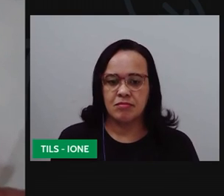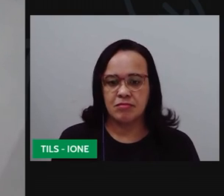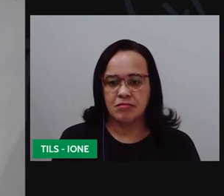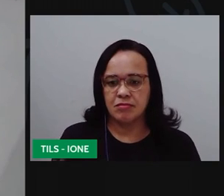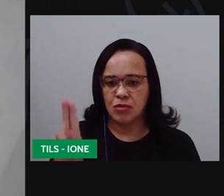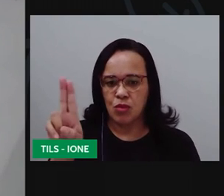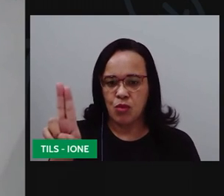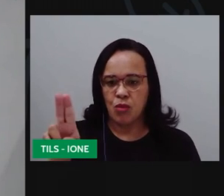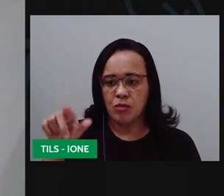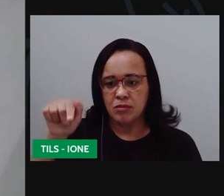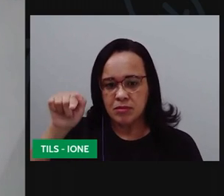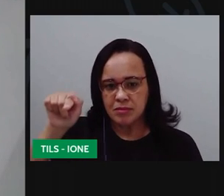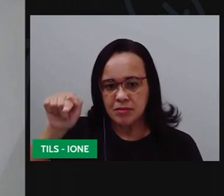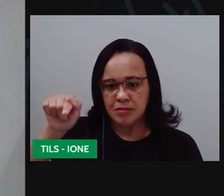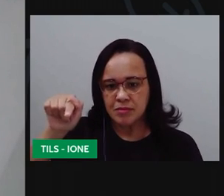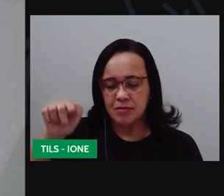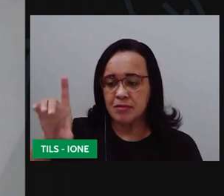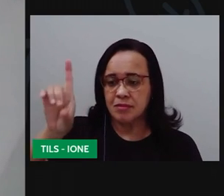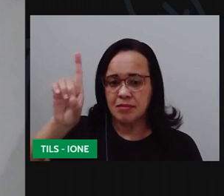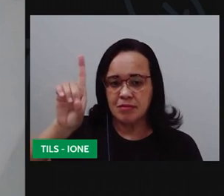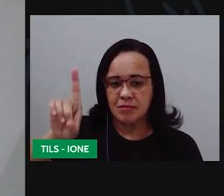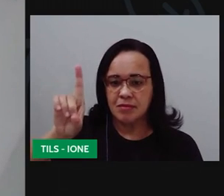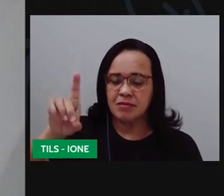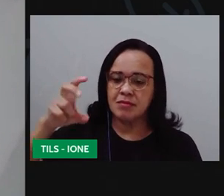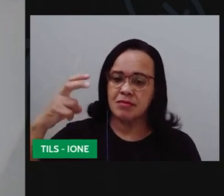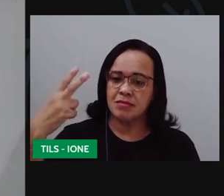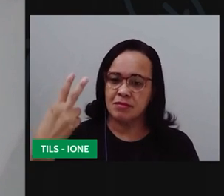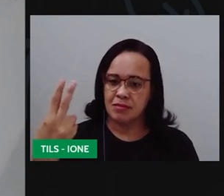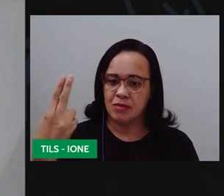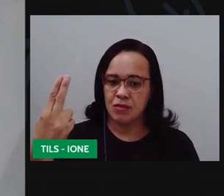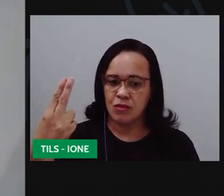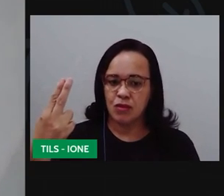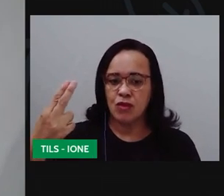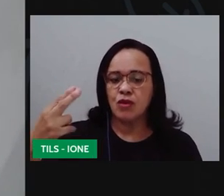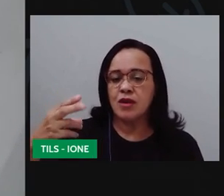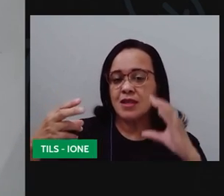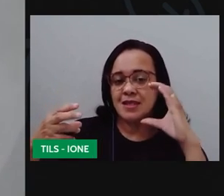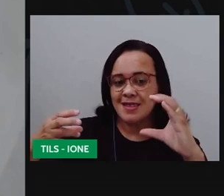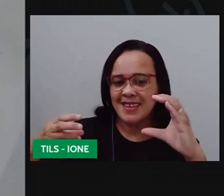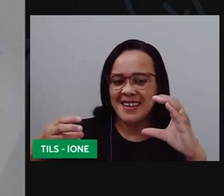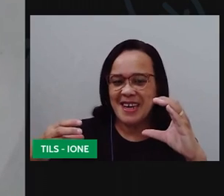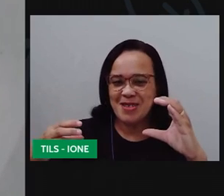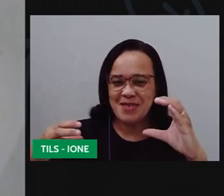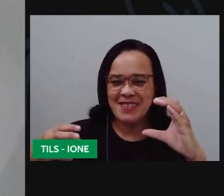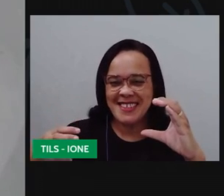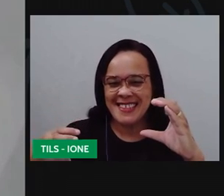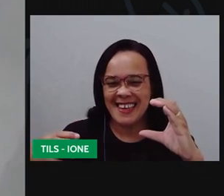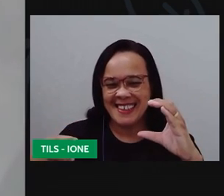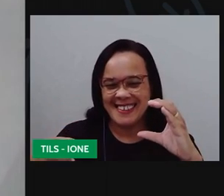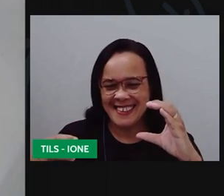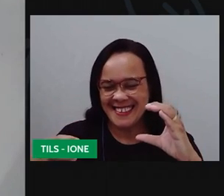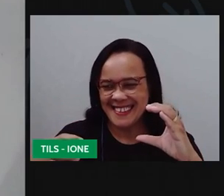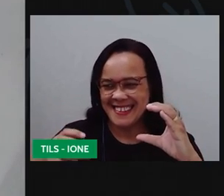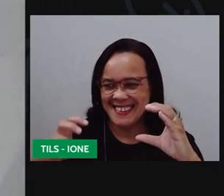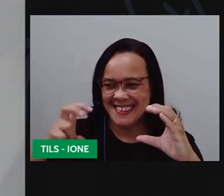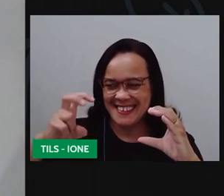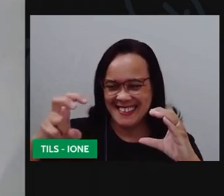aqui são quantas centenas cinco então a minha resposta é quanto em oni em